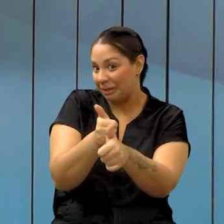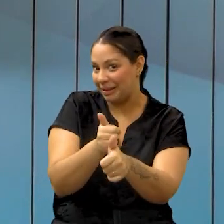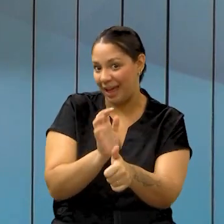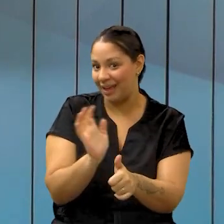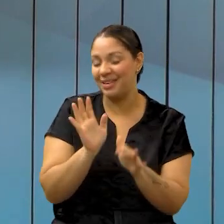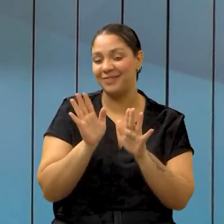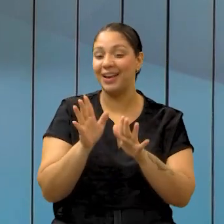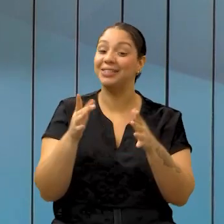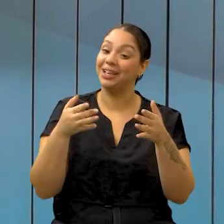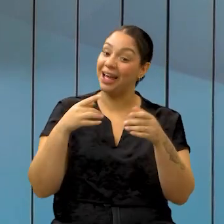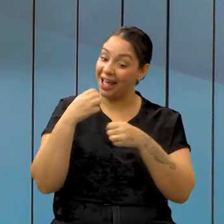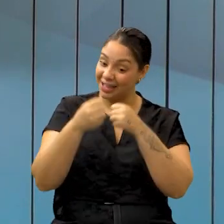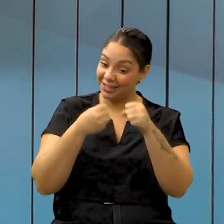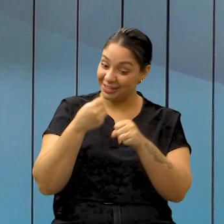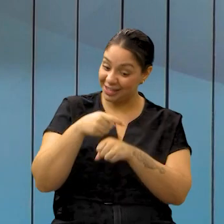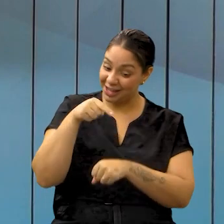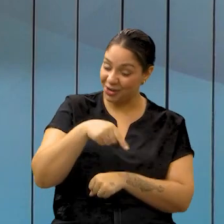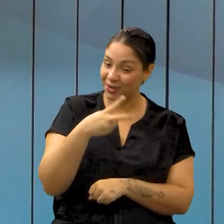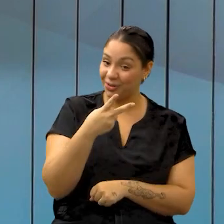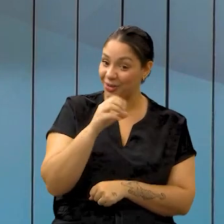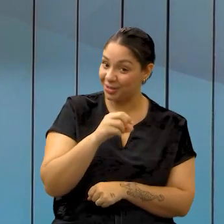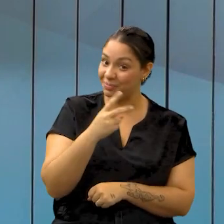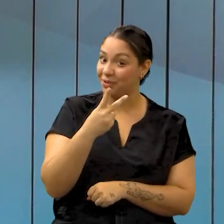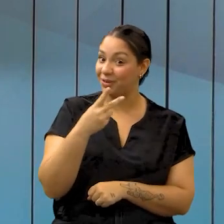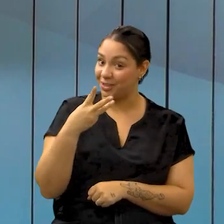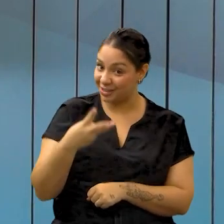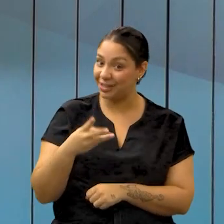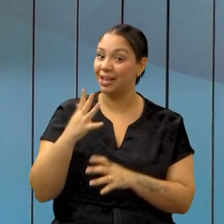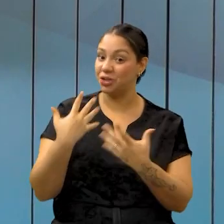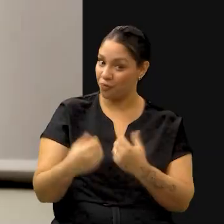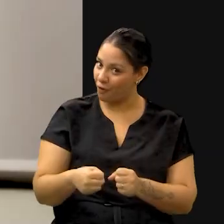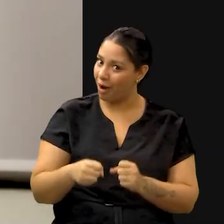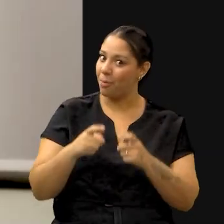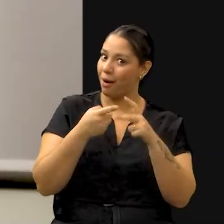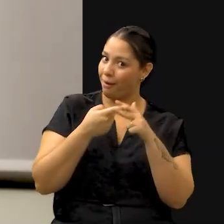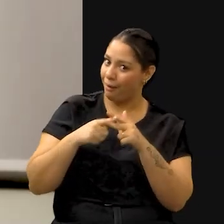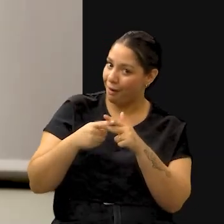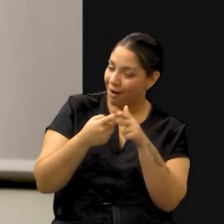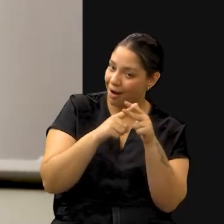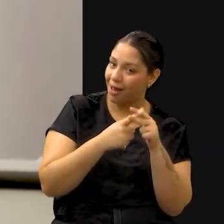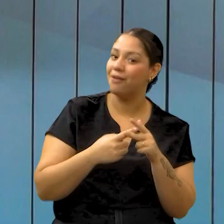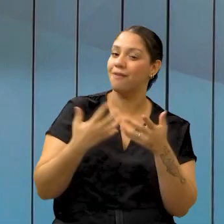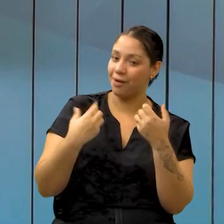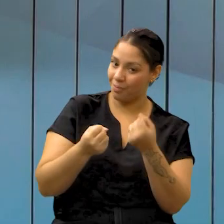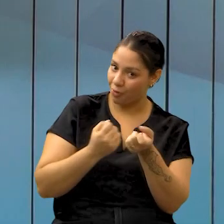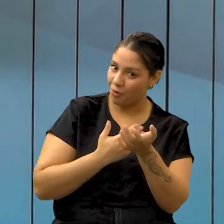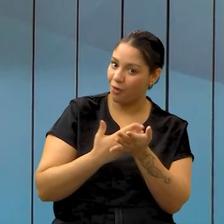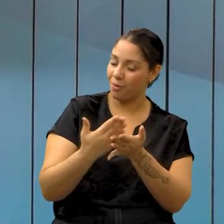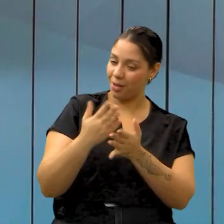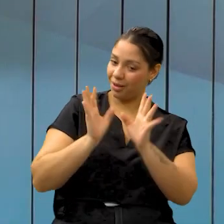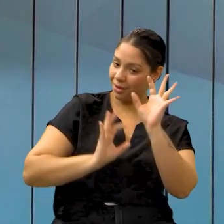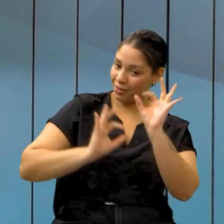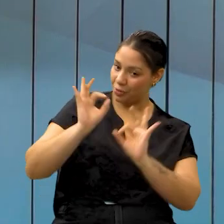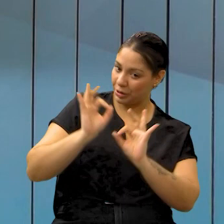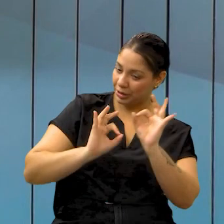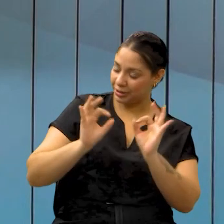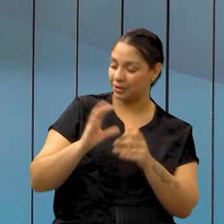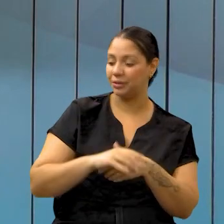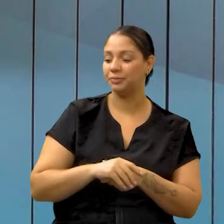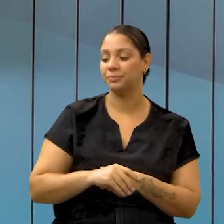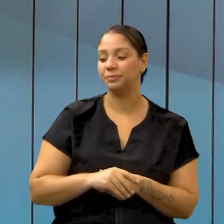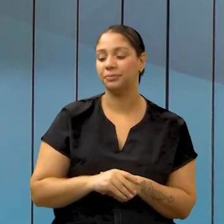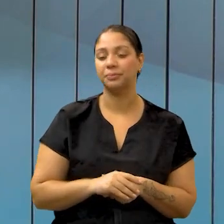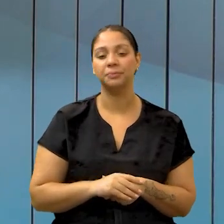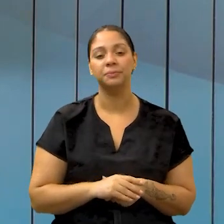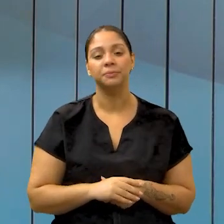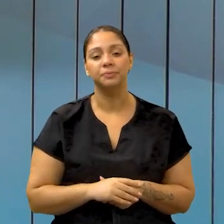agora em 2023. Sempre é tempo de começar. Sim, nunca é tarde para começar. Doutora Isabela, vamos